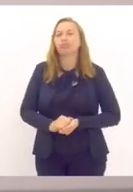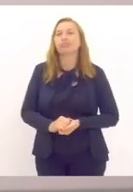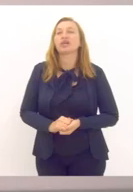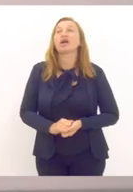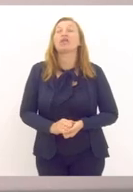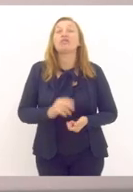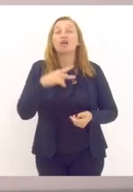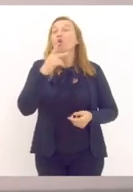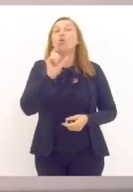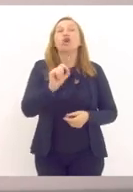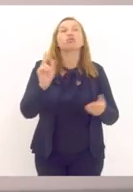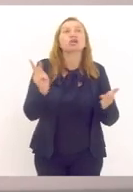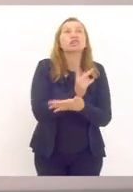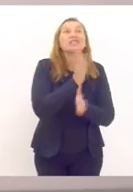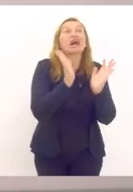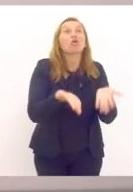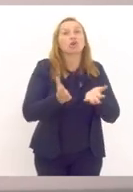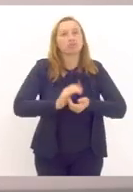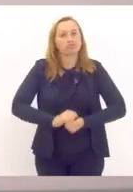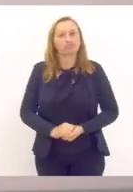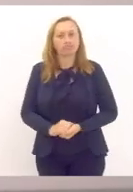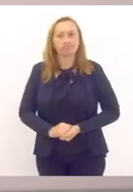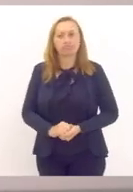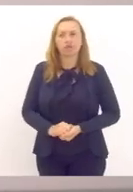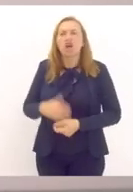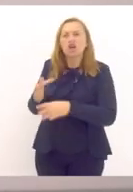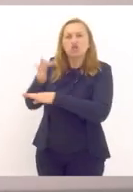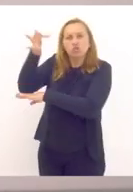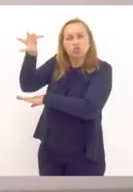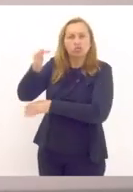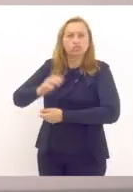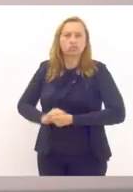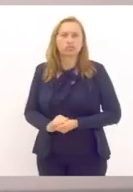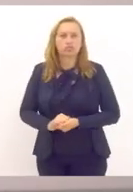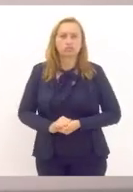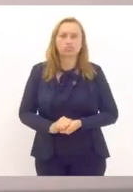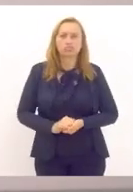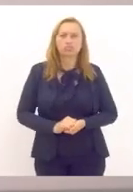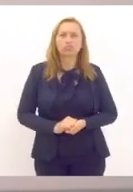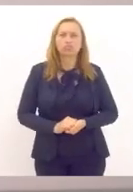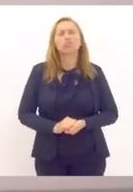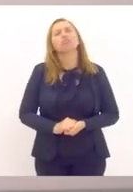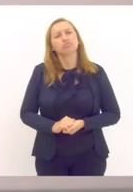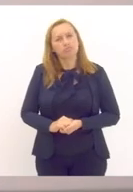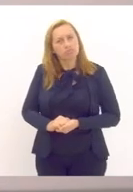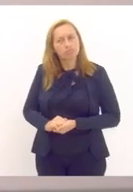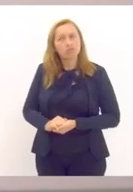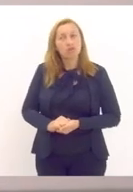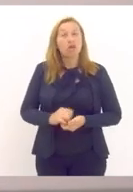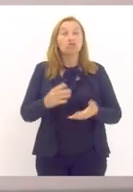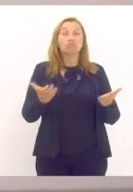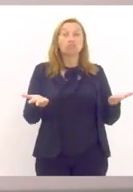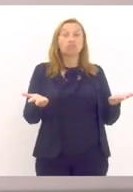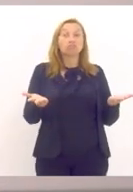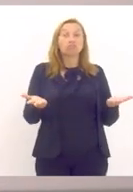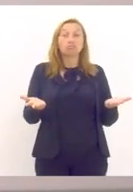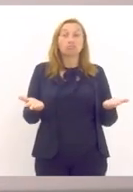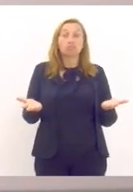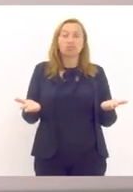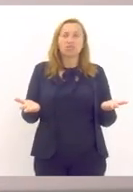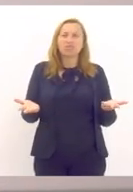está acontecendo agora e do pro futuro presente, mais próximo. E aí a gente acabava ficando